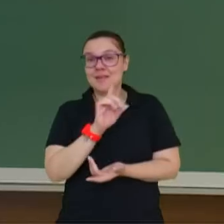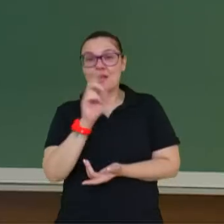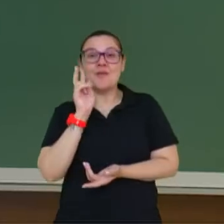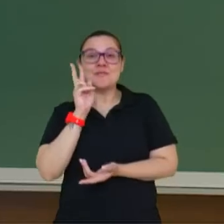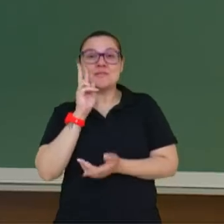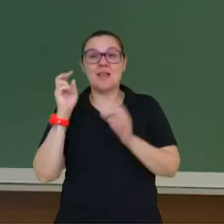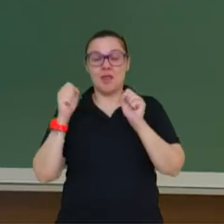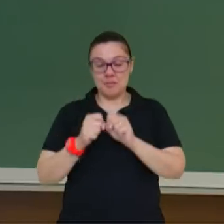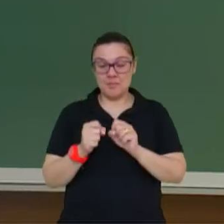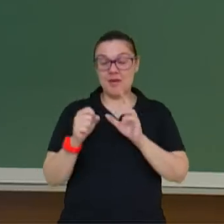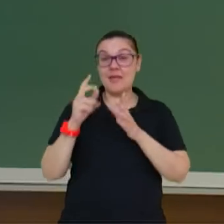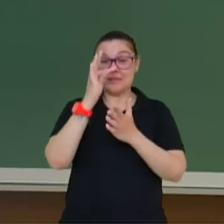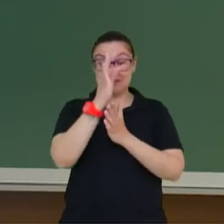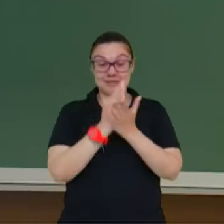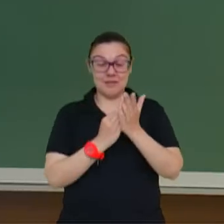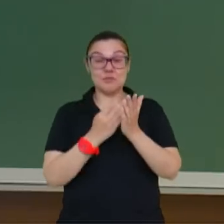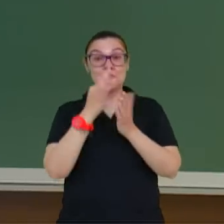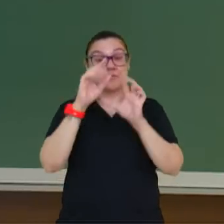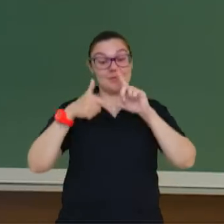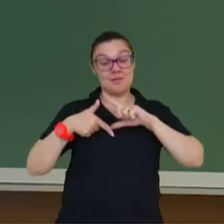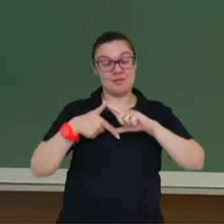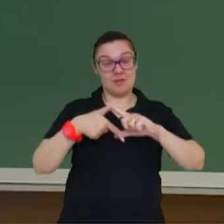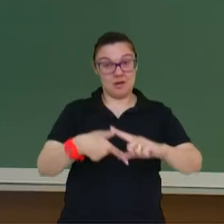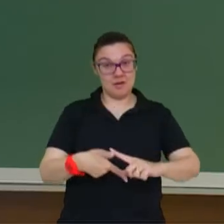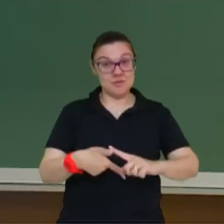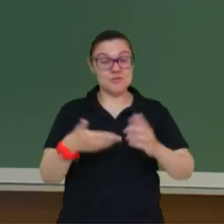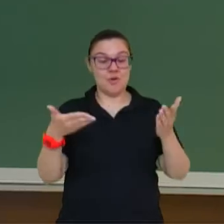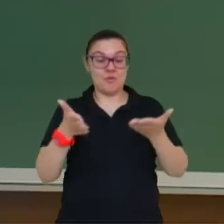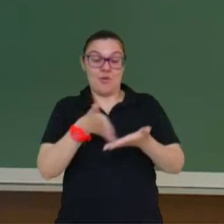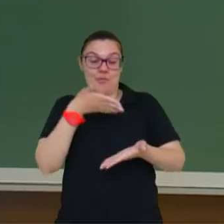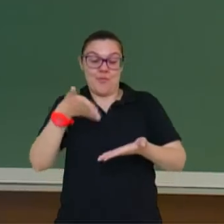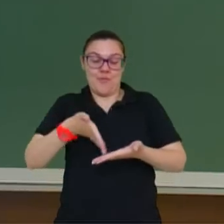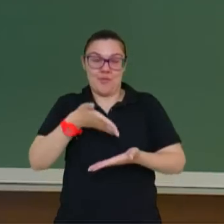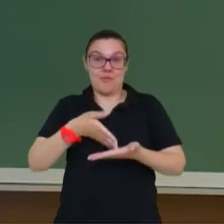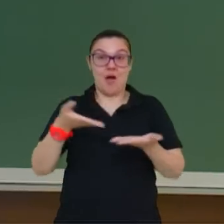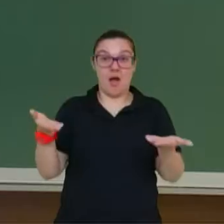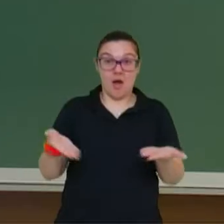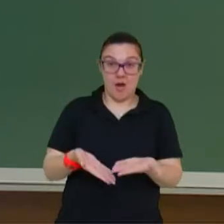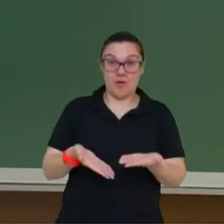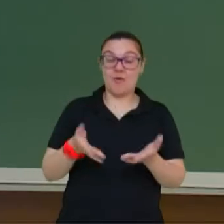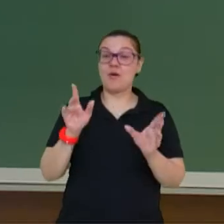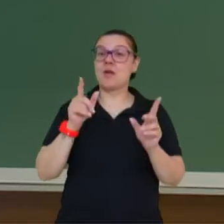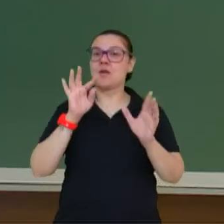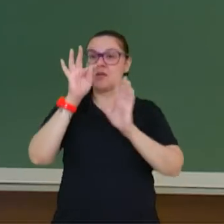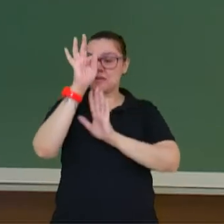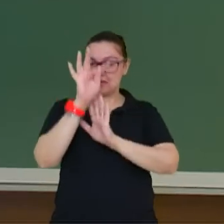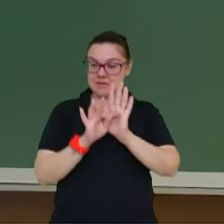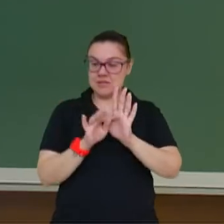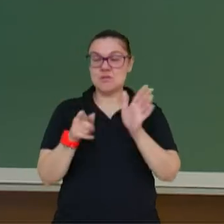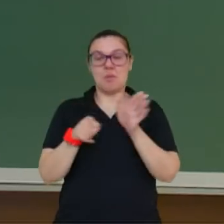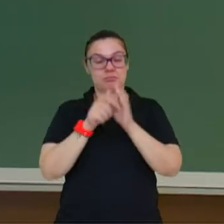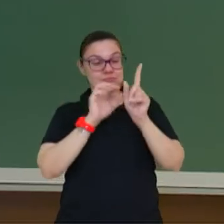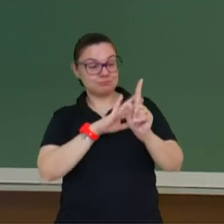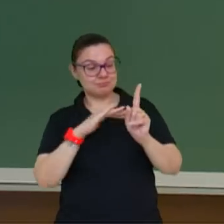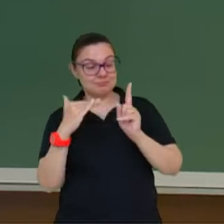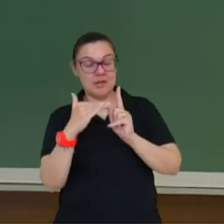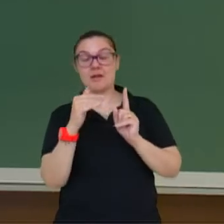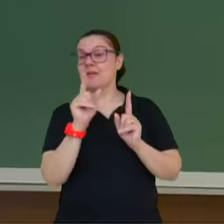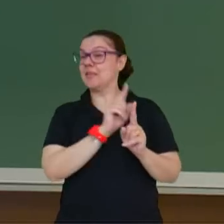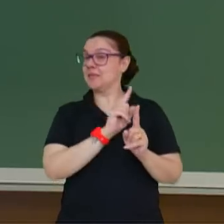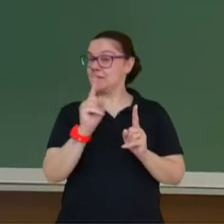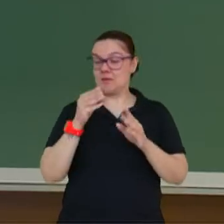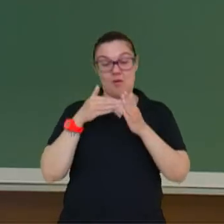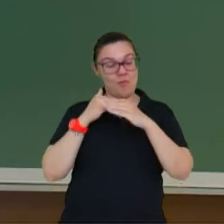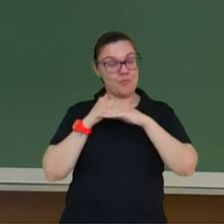porque é o texto tradicional que possibilita. O texto, o texto Nas mídias, não, ele é